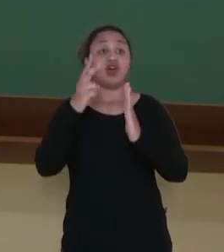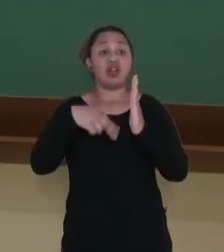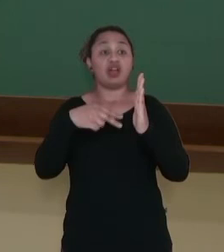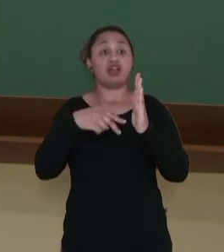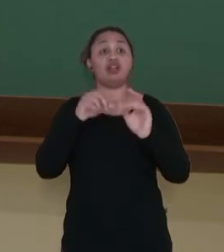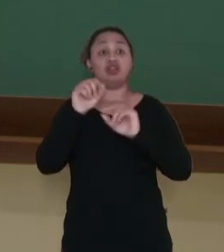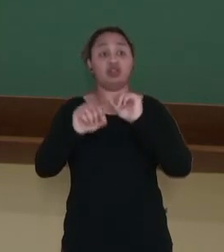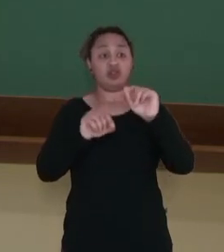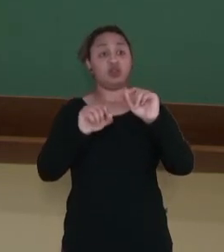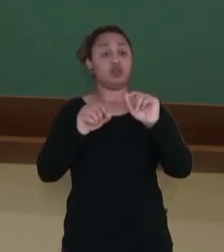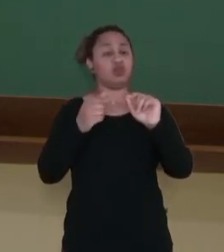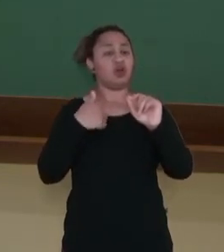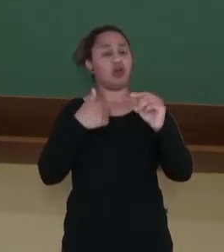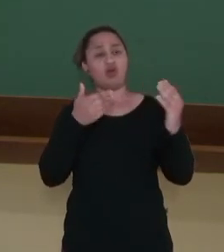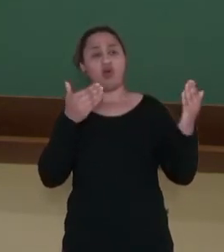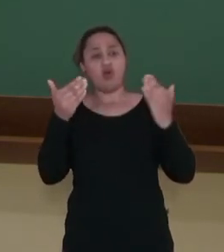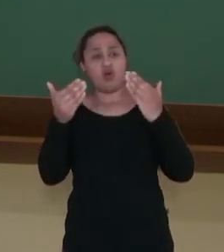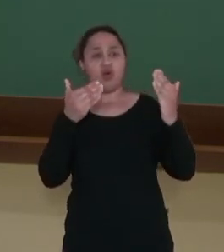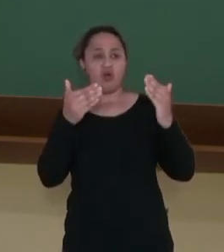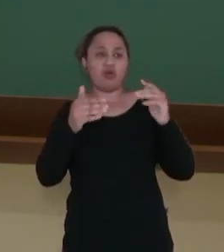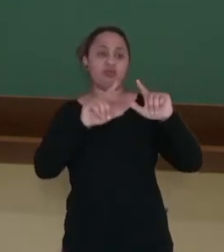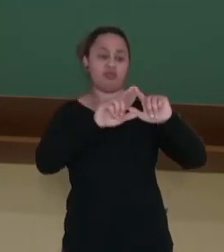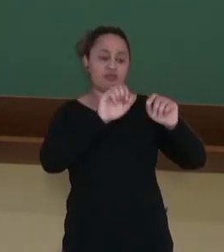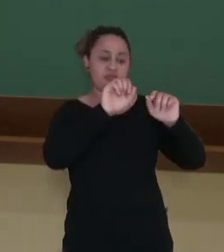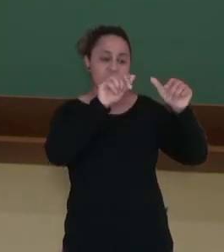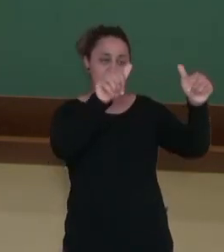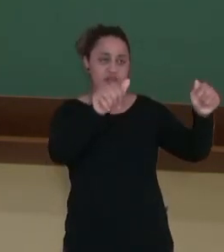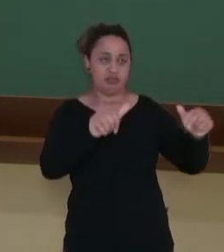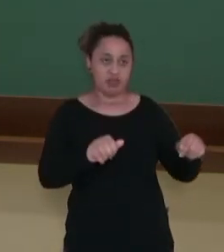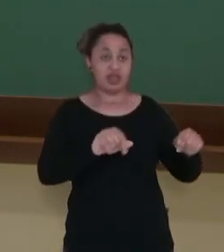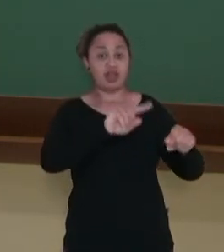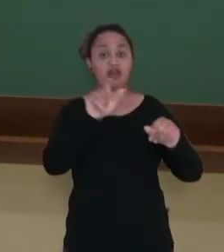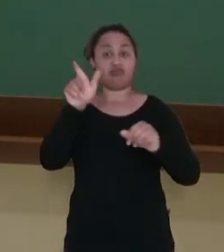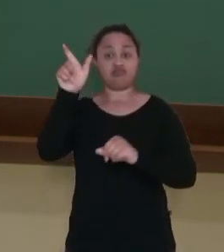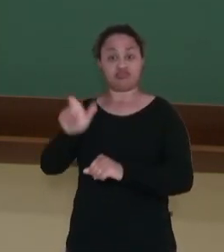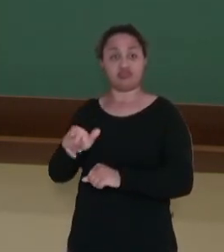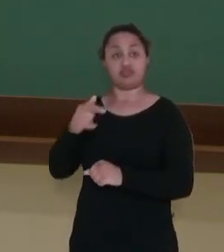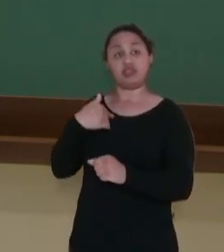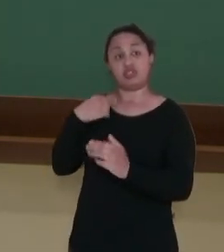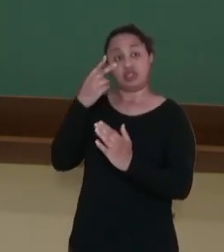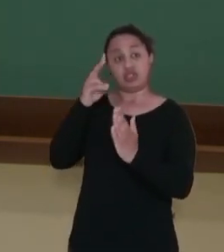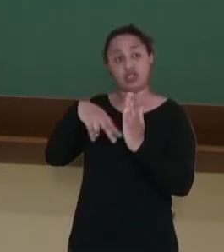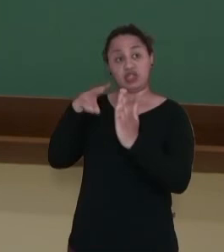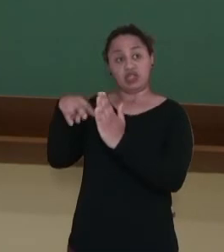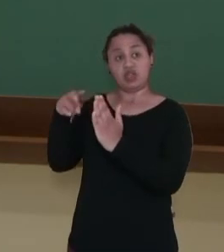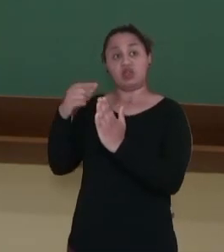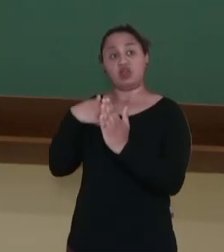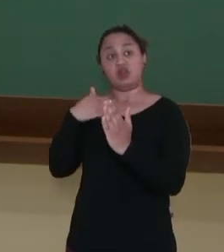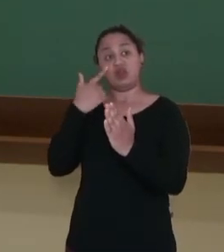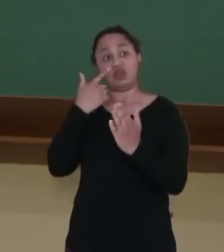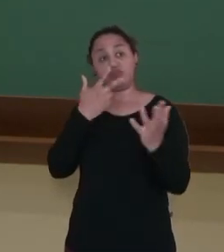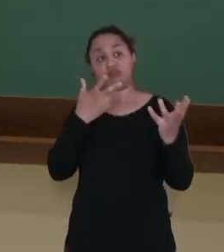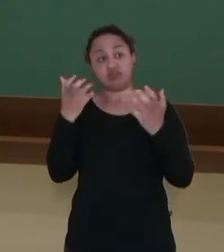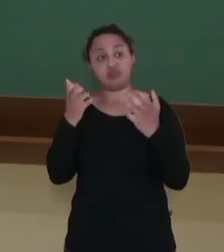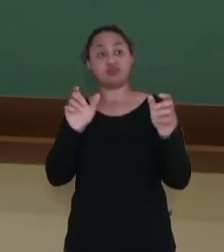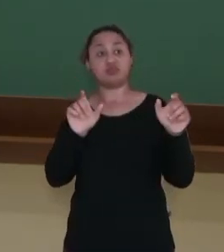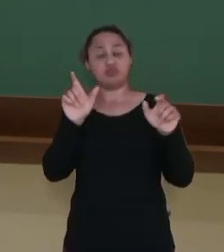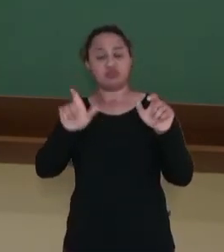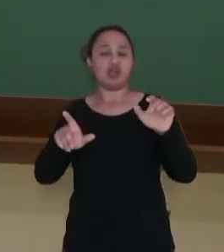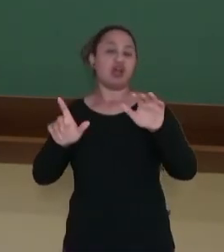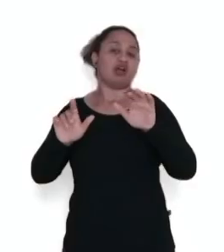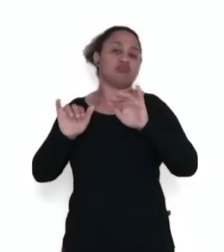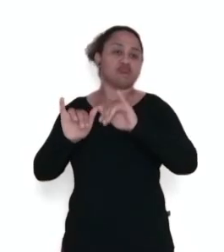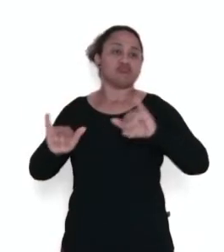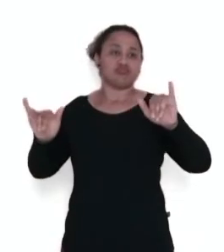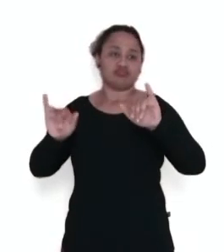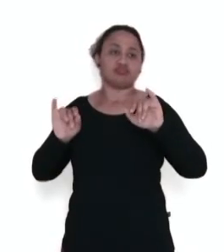leitura. Compare aqui o nosso cartaz e esse trecho aqui. Vamos lá. Cartaz de campanha e uma manchete de uma